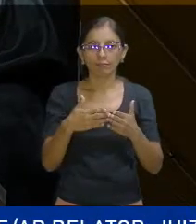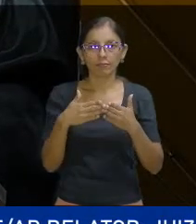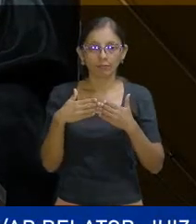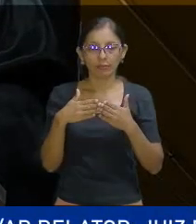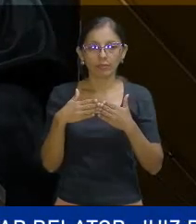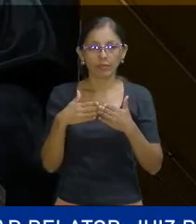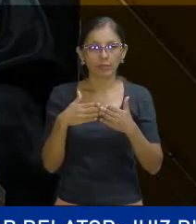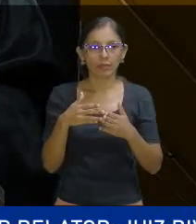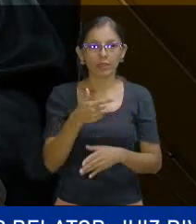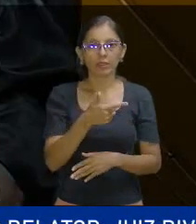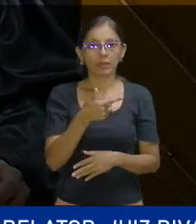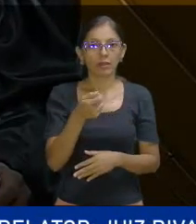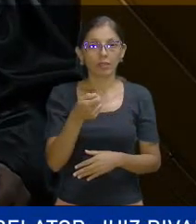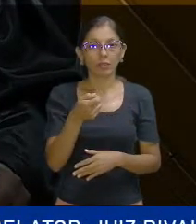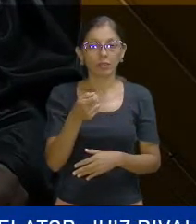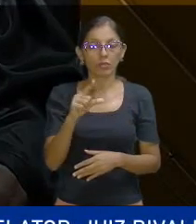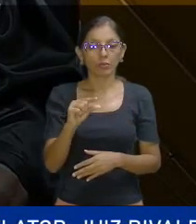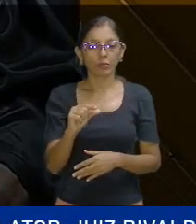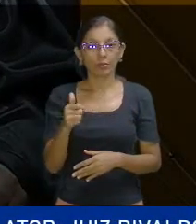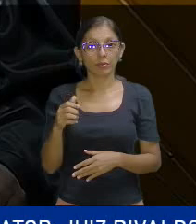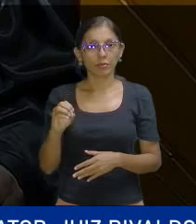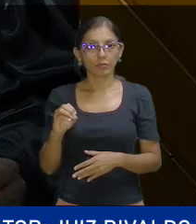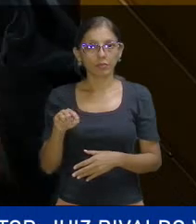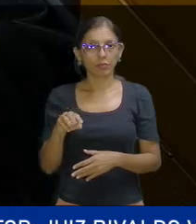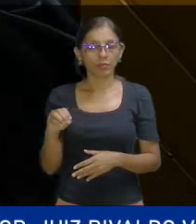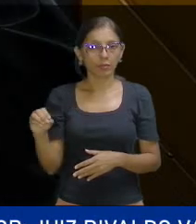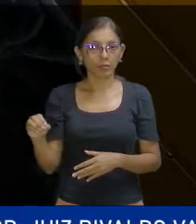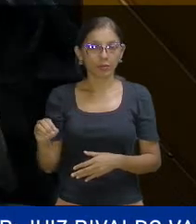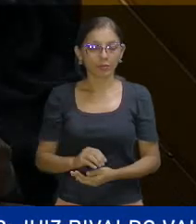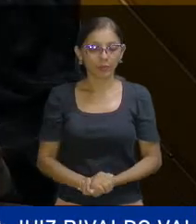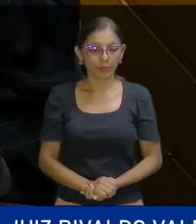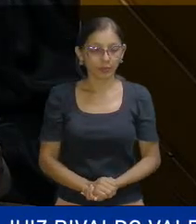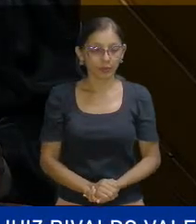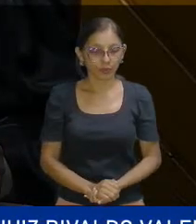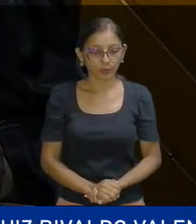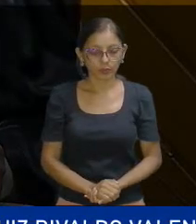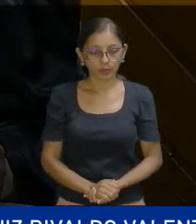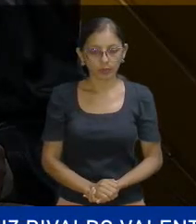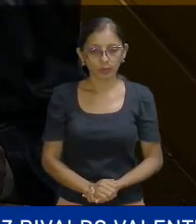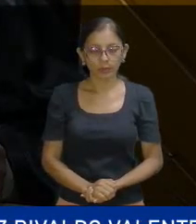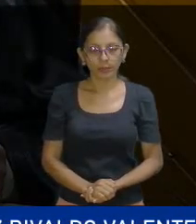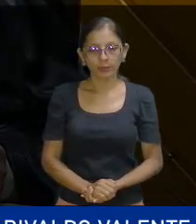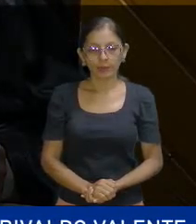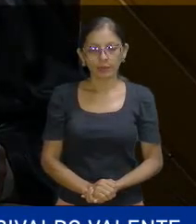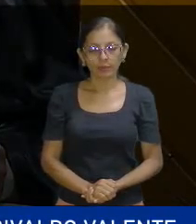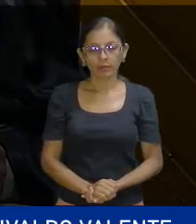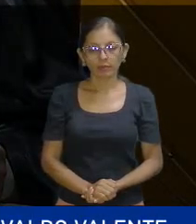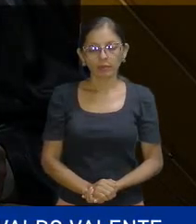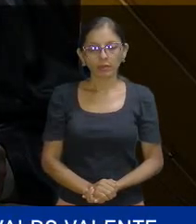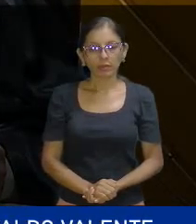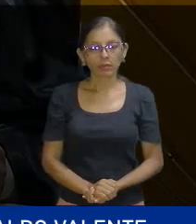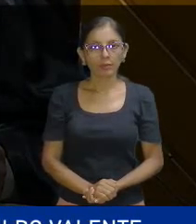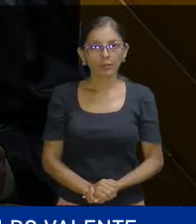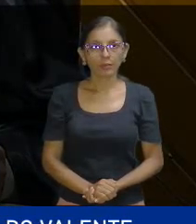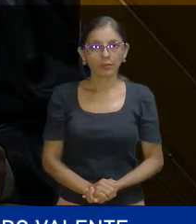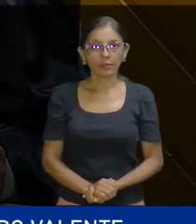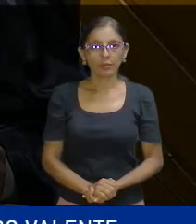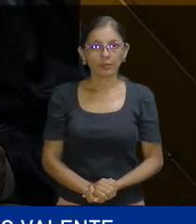Preciso do embargado, restou assim emendado. Presidente, eu coleciono no meu voto